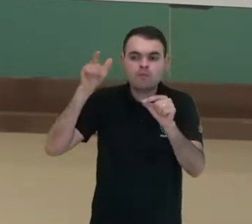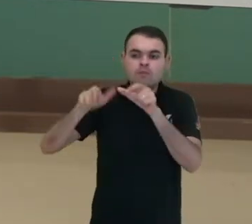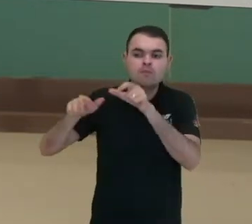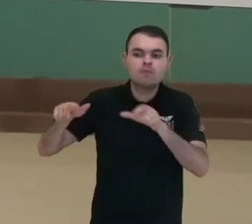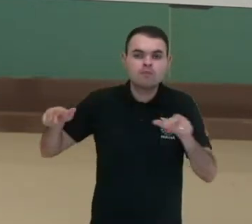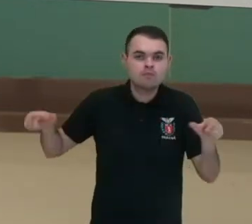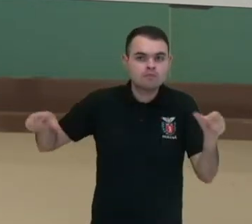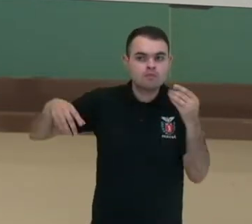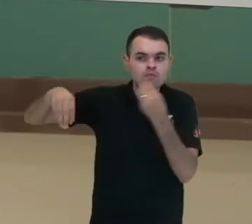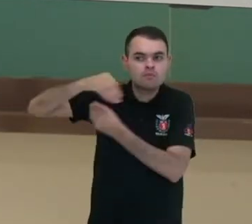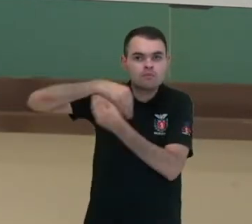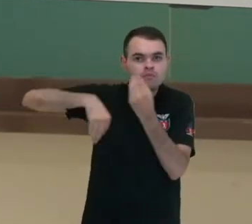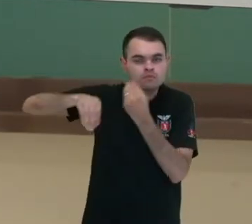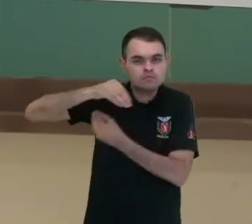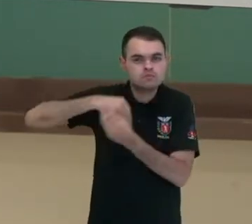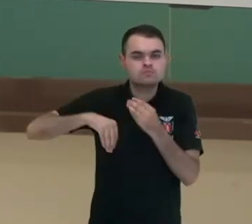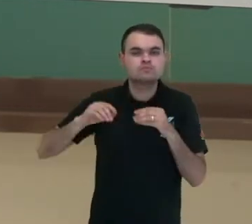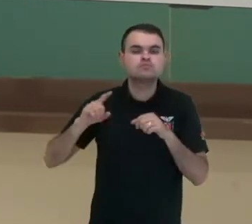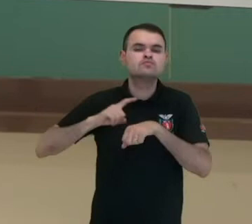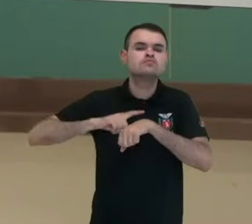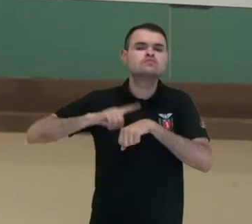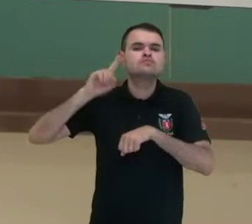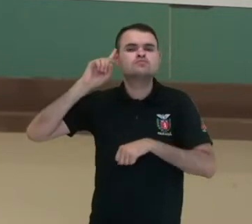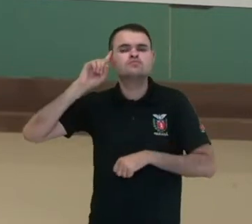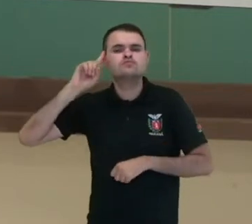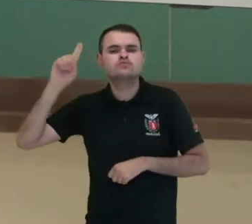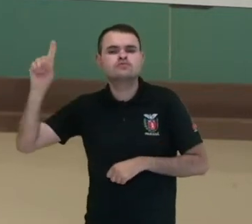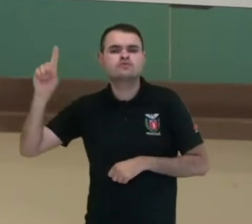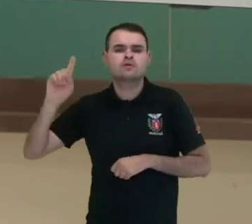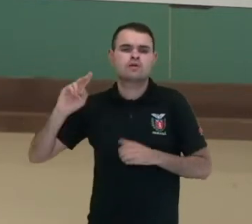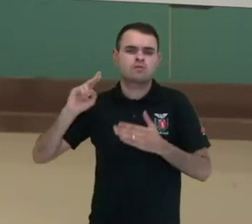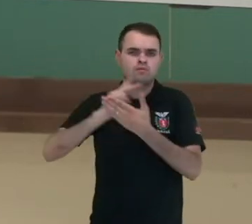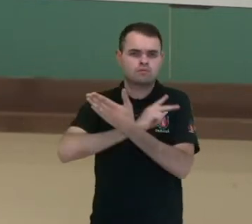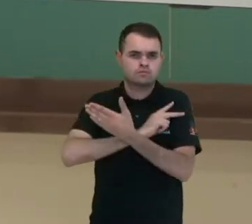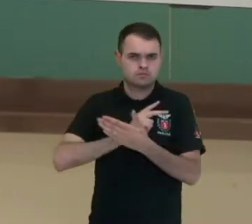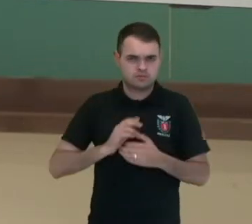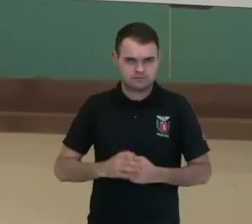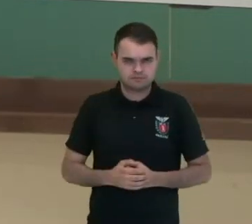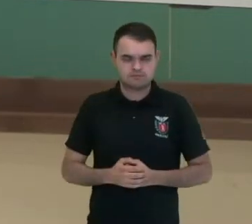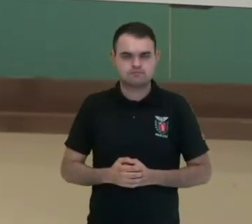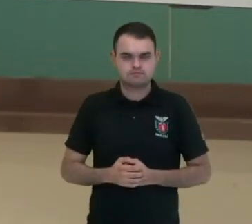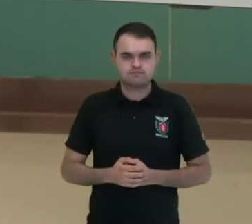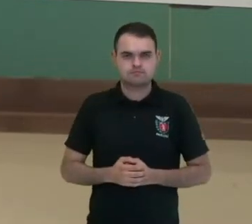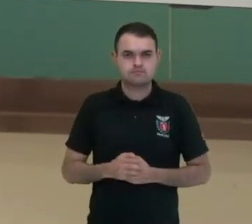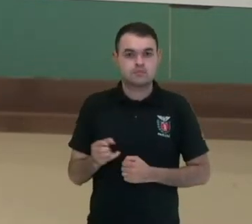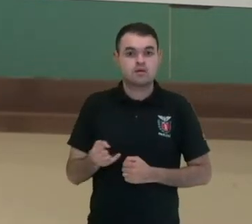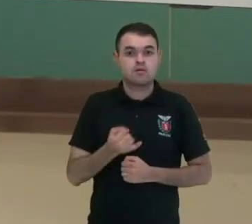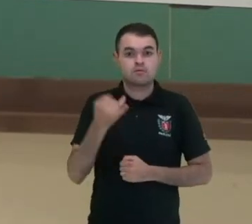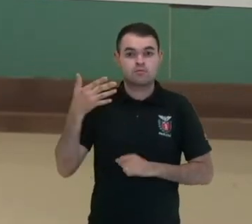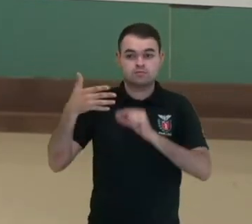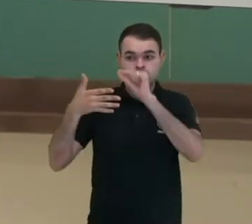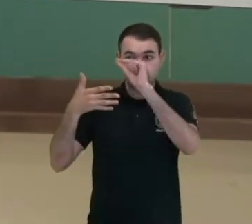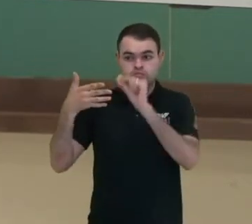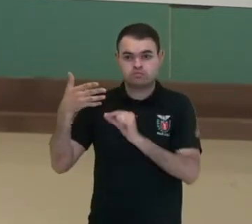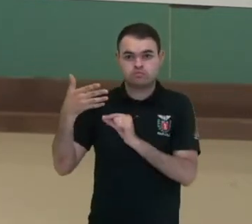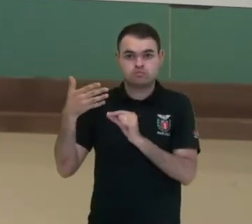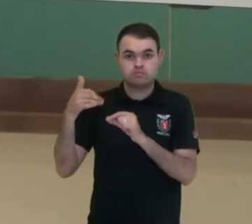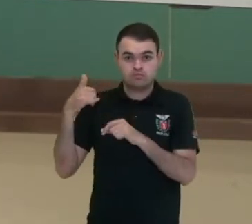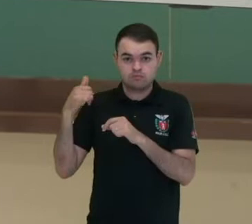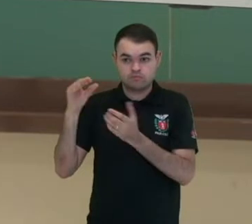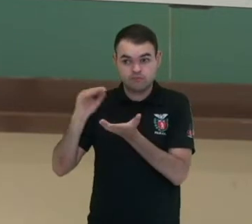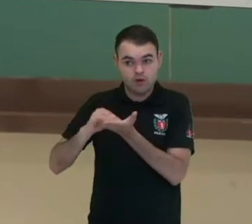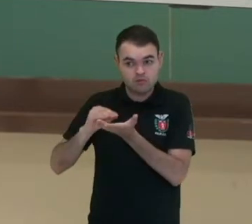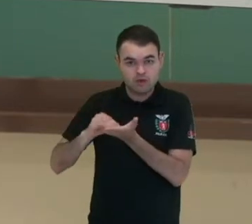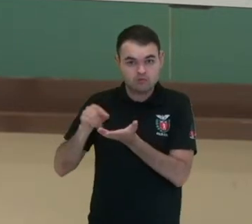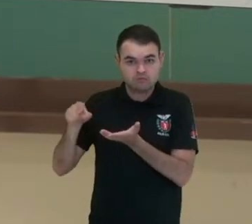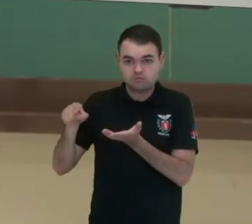estavam envolvidas, quando esses fatos aconteceram. Esses são alguns elementos que não podem faltar para que o leitor